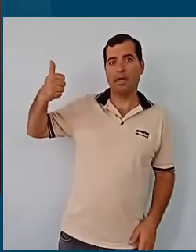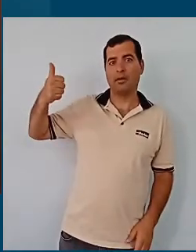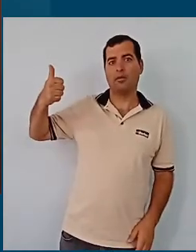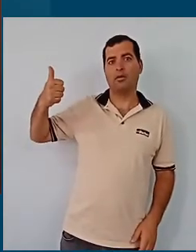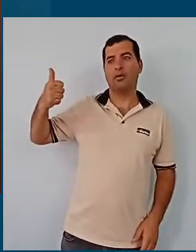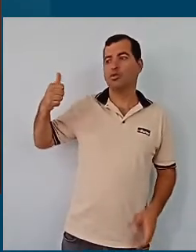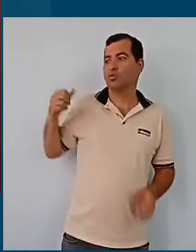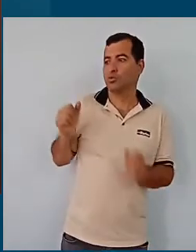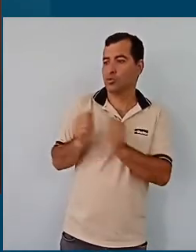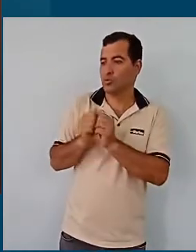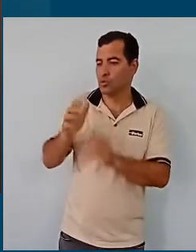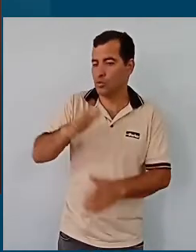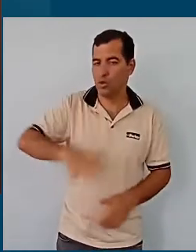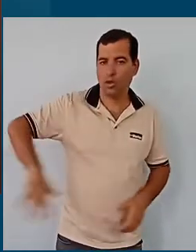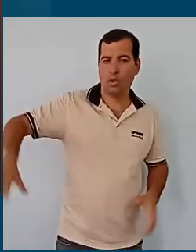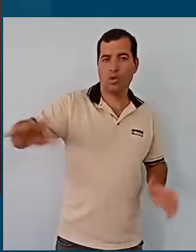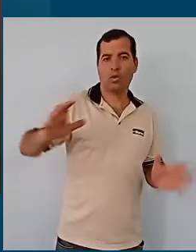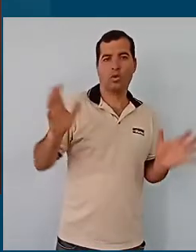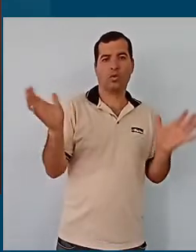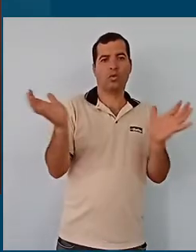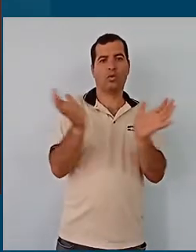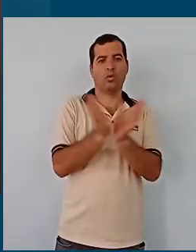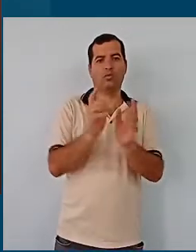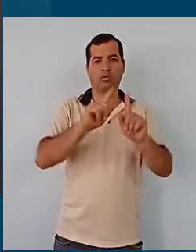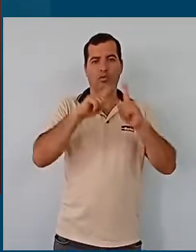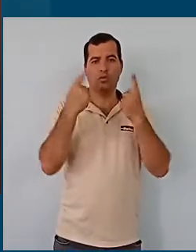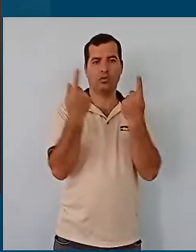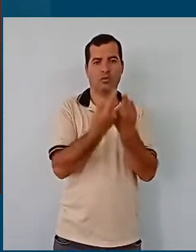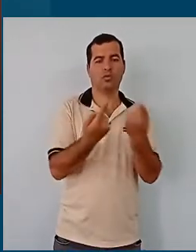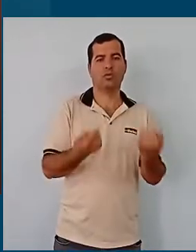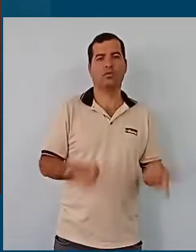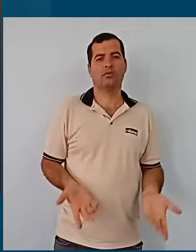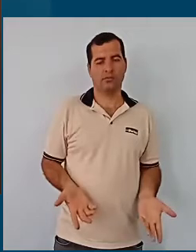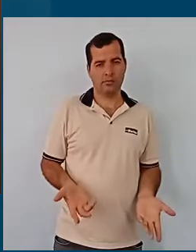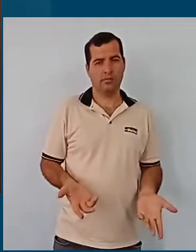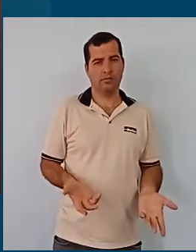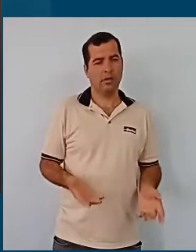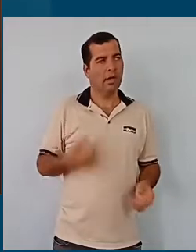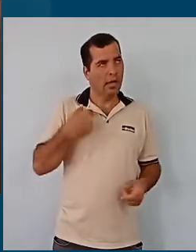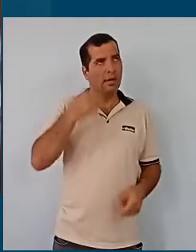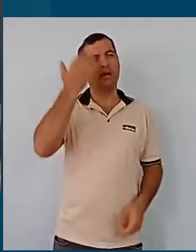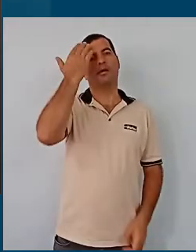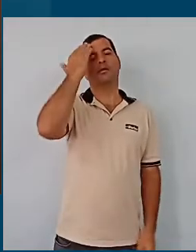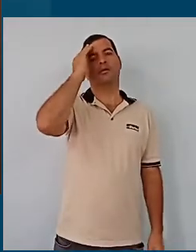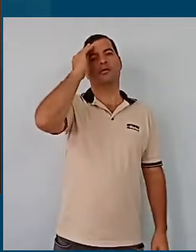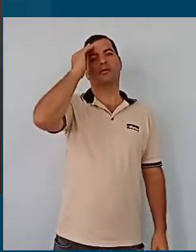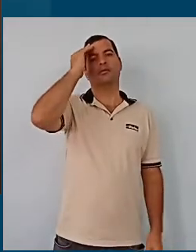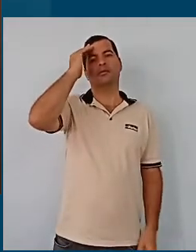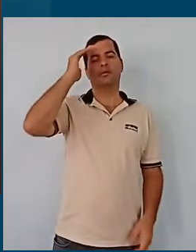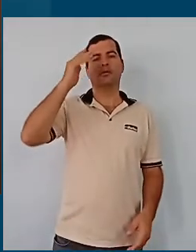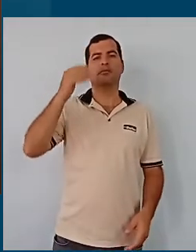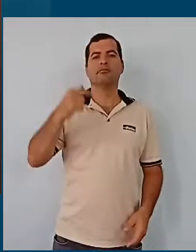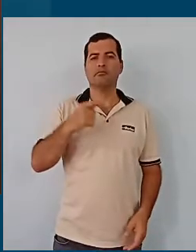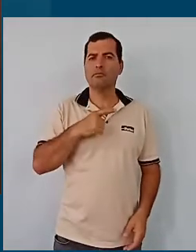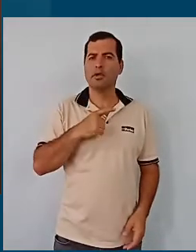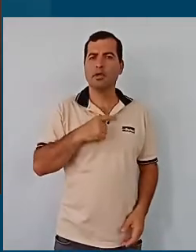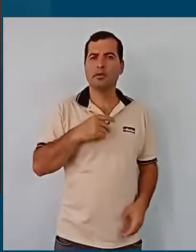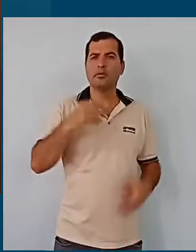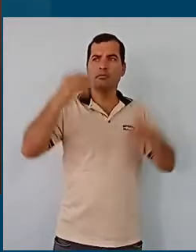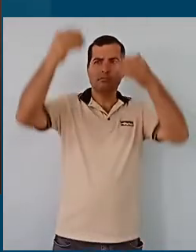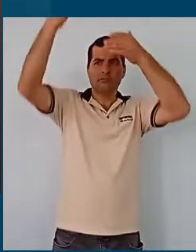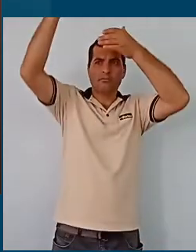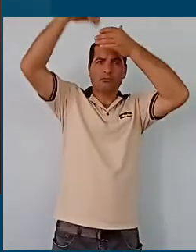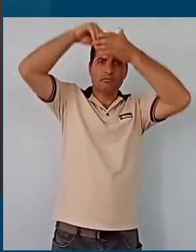exercida coletivamente, é no processo do exercer coletivamente que ela vai sendo internalizada. Isso vai dando para nós,